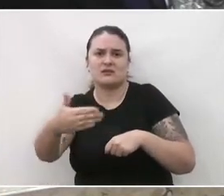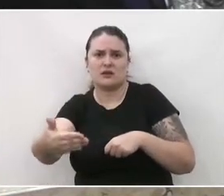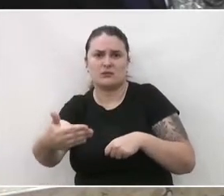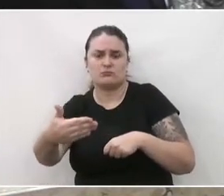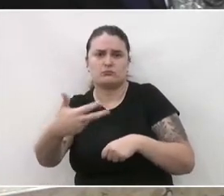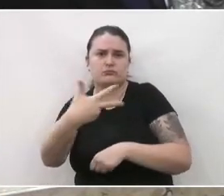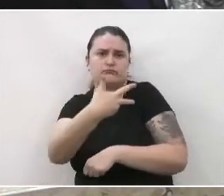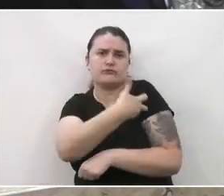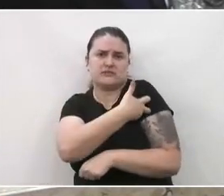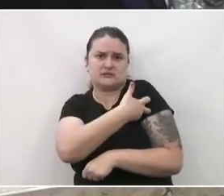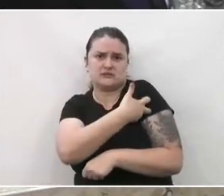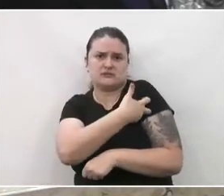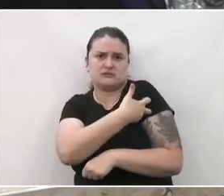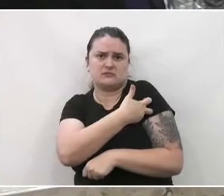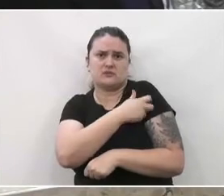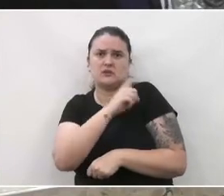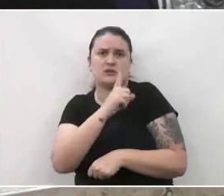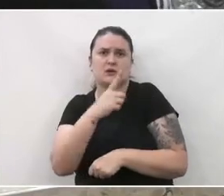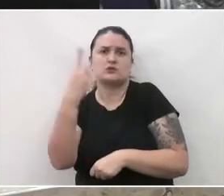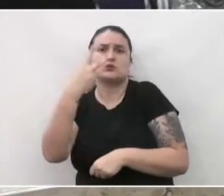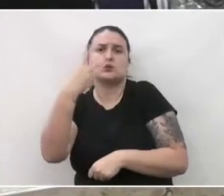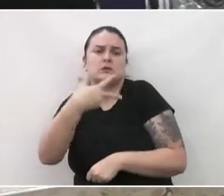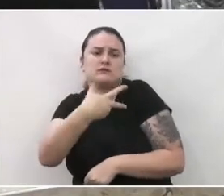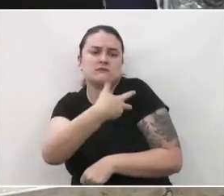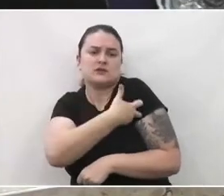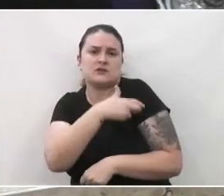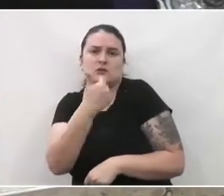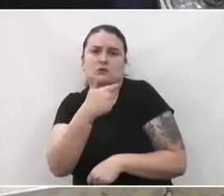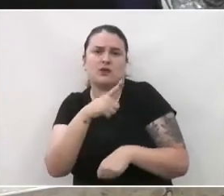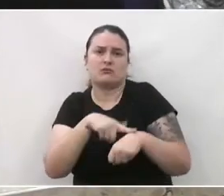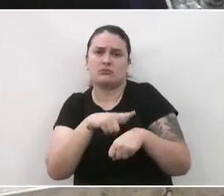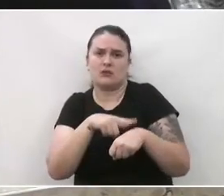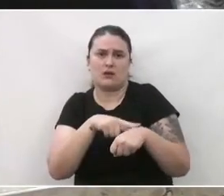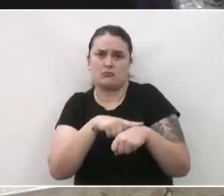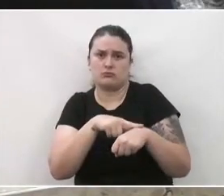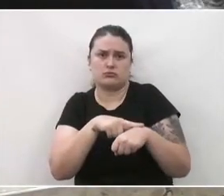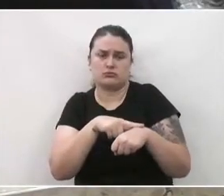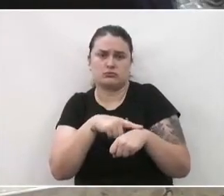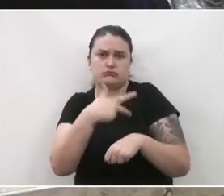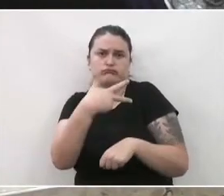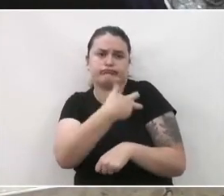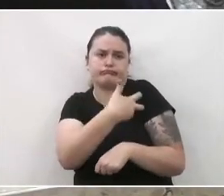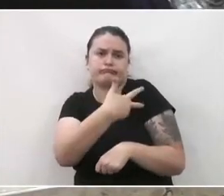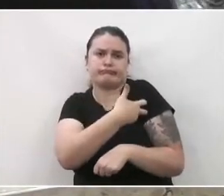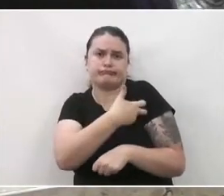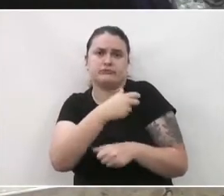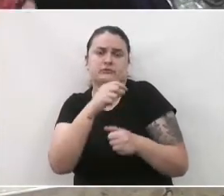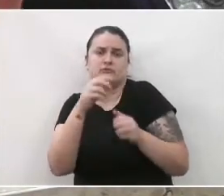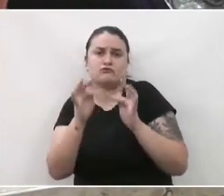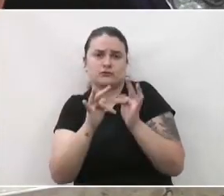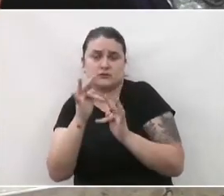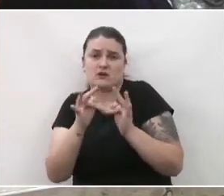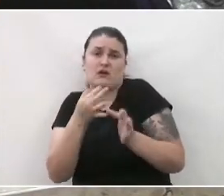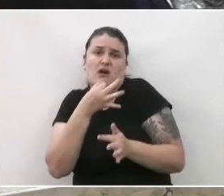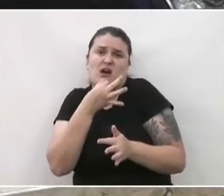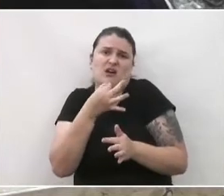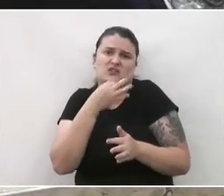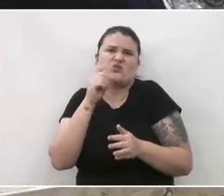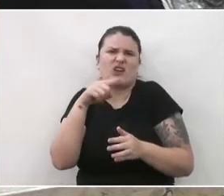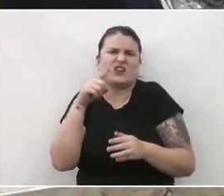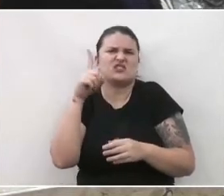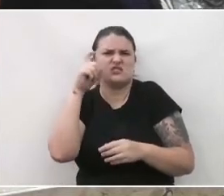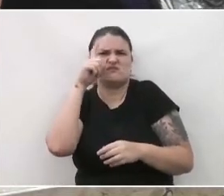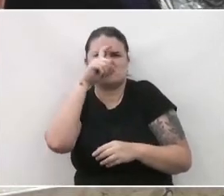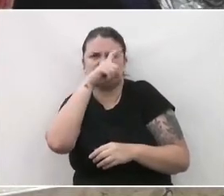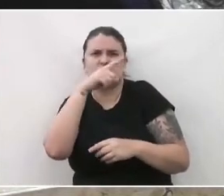da imunização. Não tomaram a segunda dose, não teve o tempo das doses fazerem um efeito. Então, acho que é bem